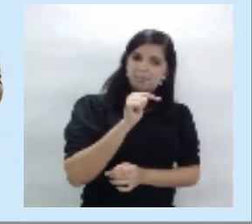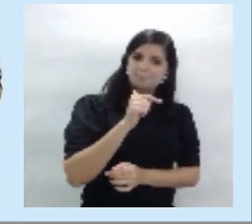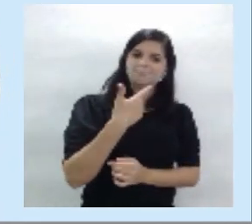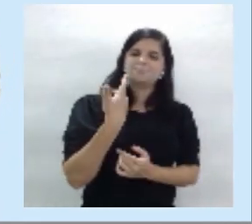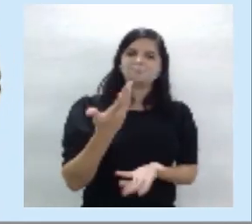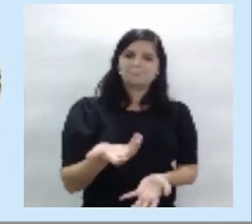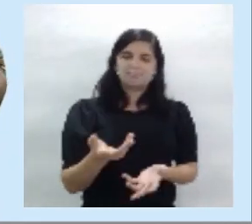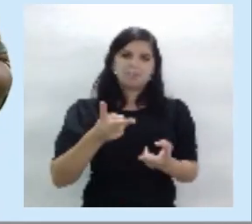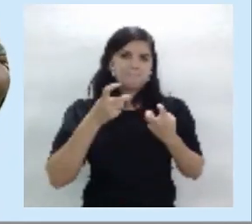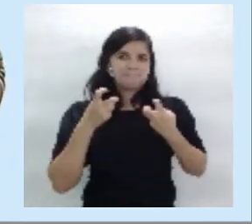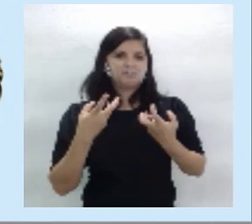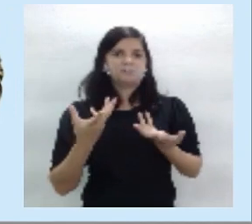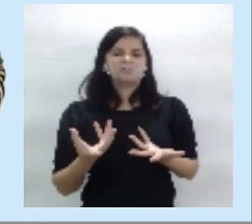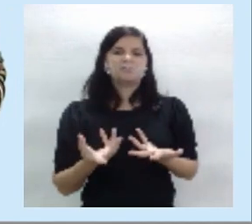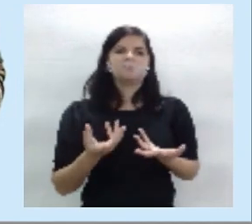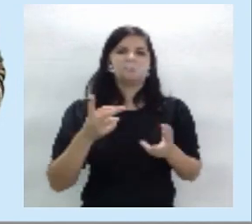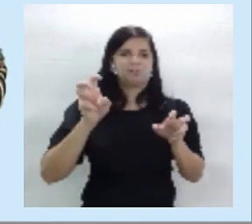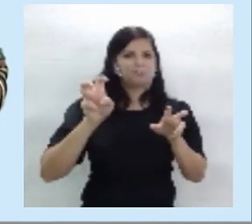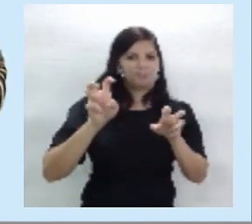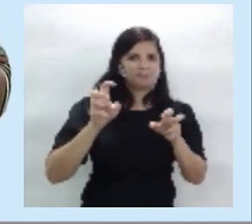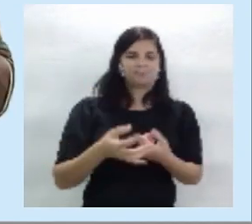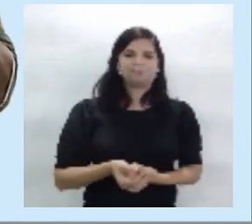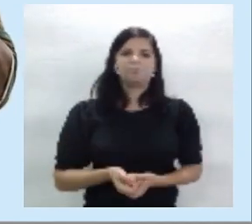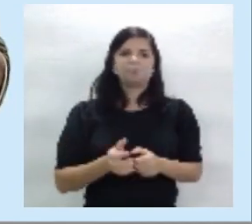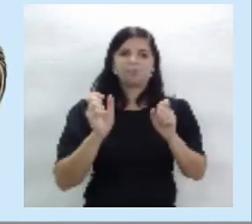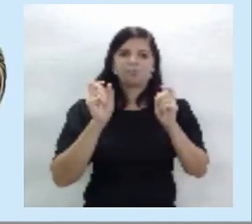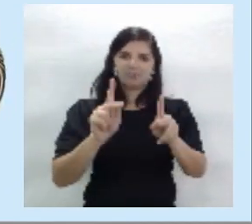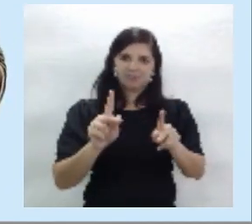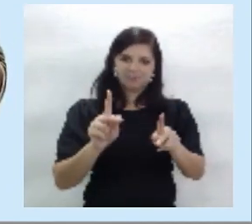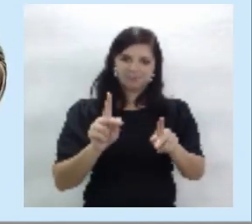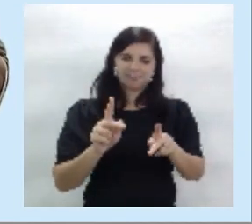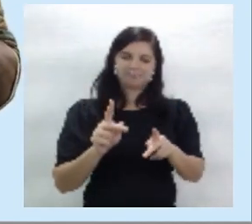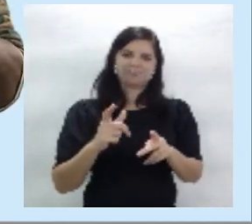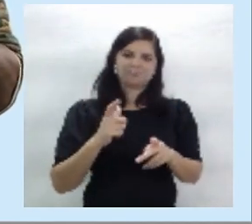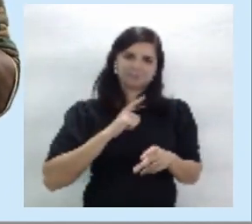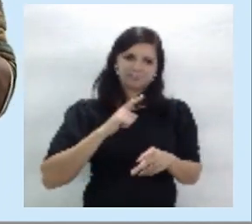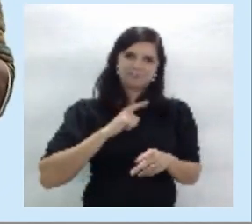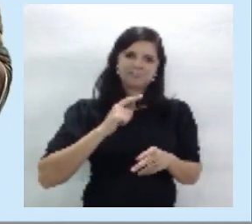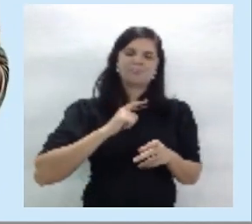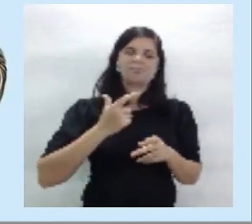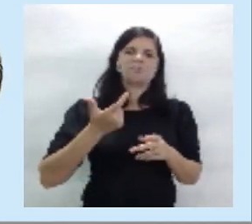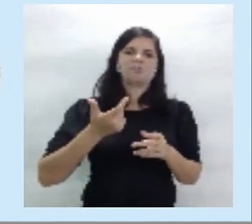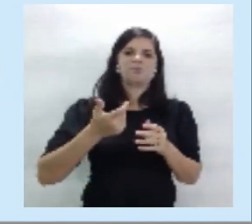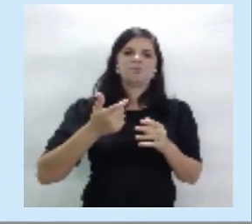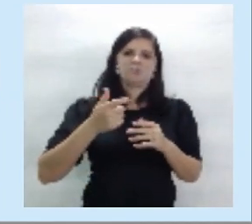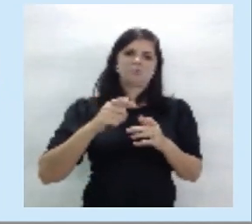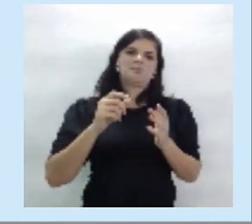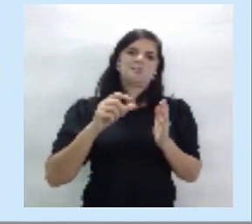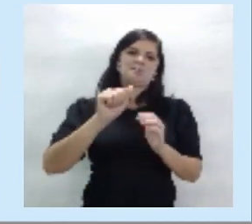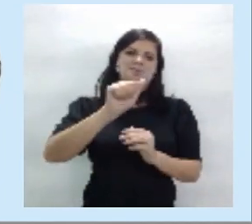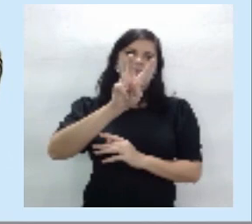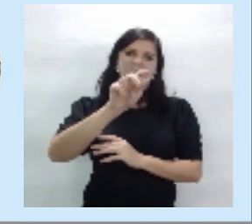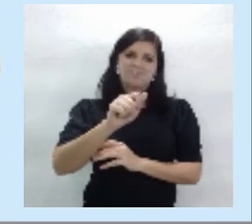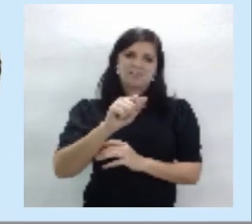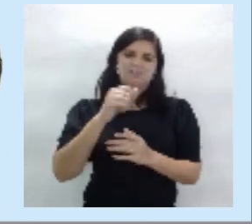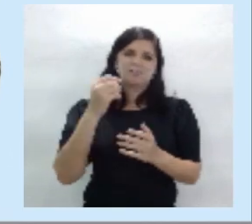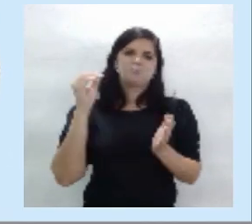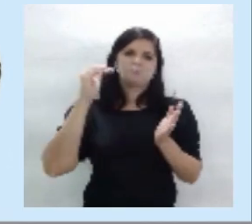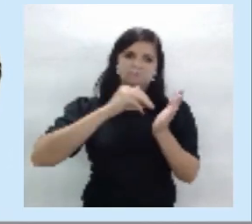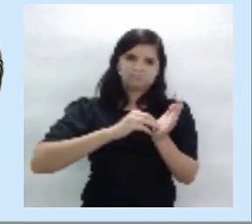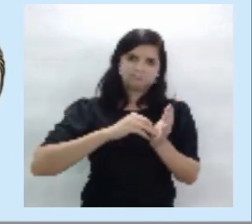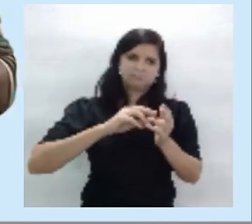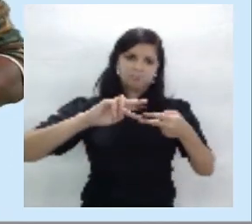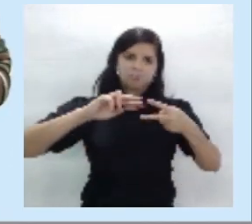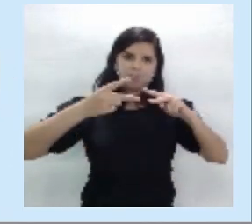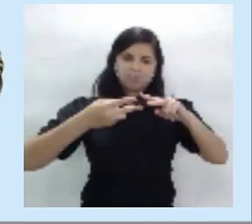termos uma noção sobre o assunto, ok? Existe também um documentário bem interessante que eu deixei lá na plataforma AVA, tá?